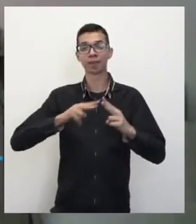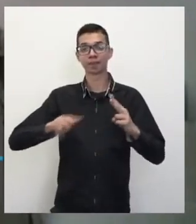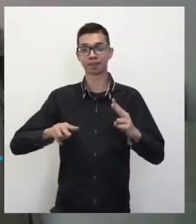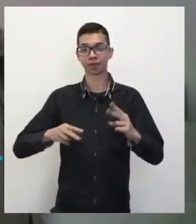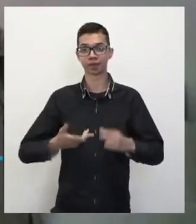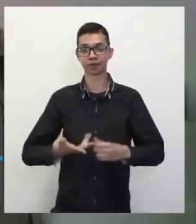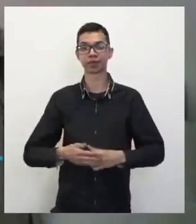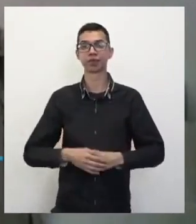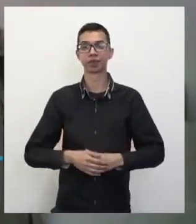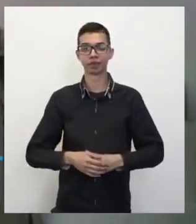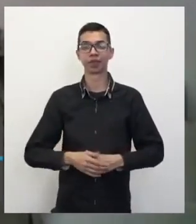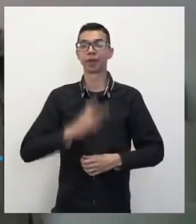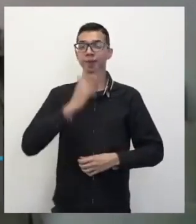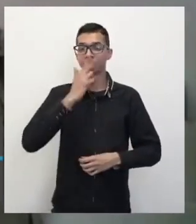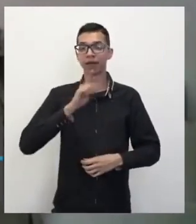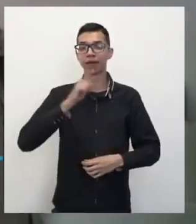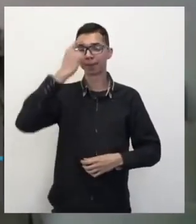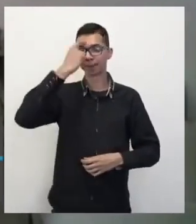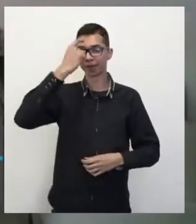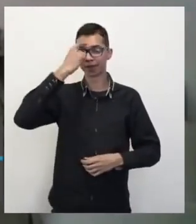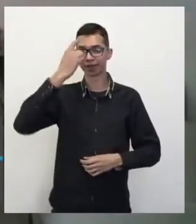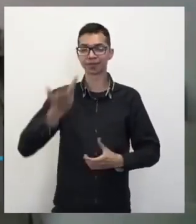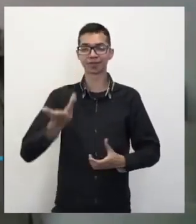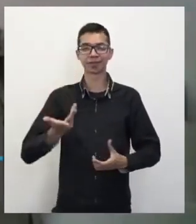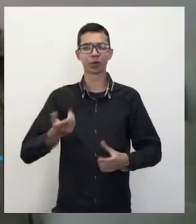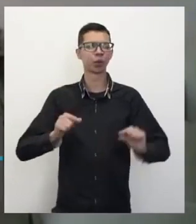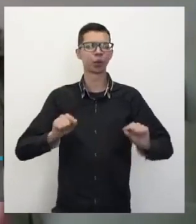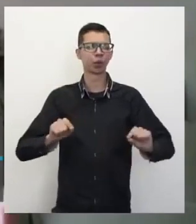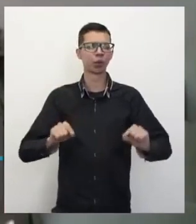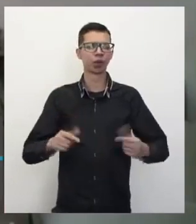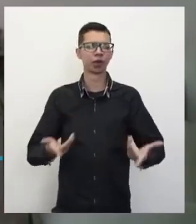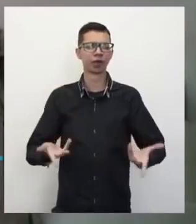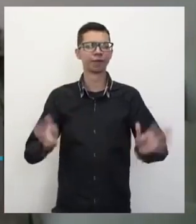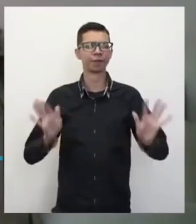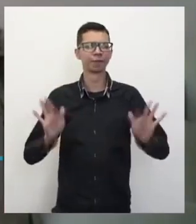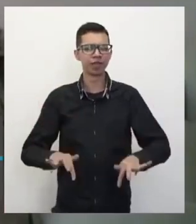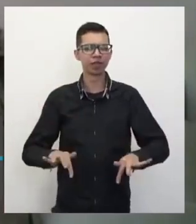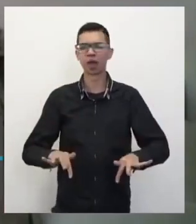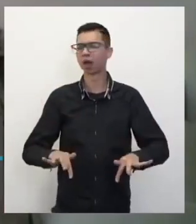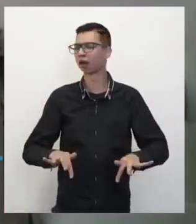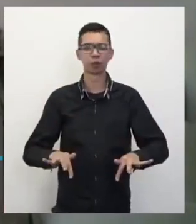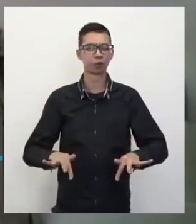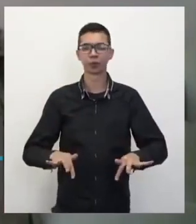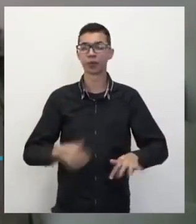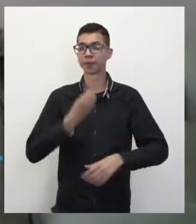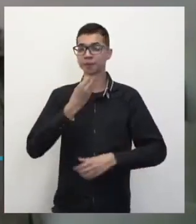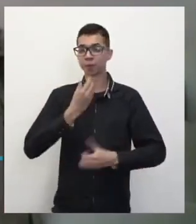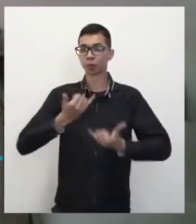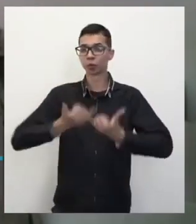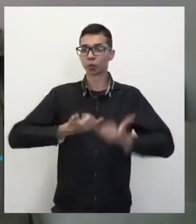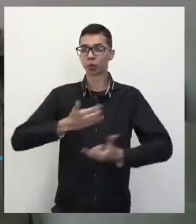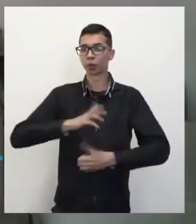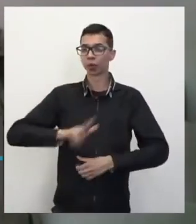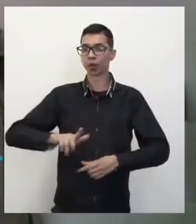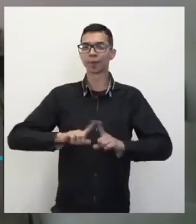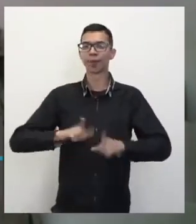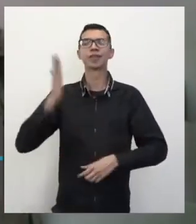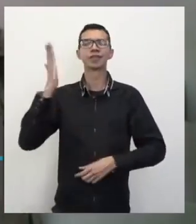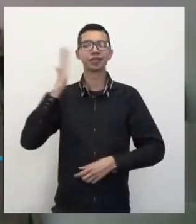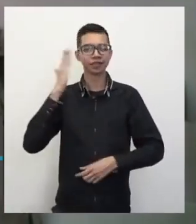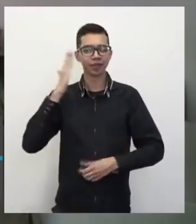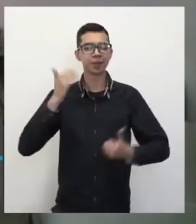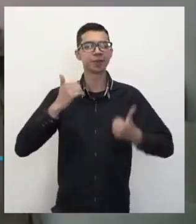acha que aquilo é o fim. E não é o fim. Então, ele percebeu que não era tão bom para jogar, mas ele sabia que era super bom. Então, ele